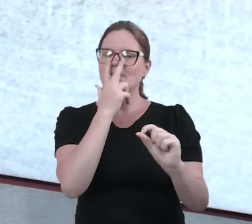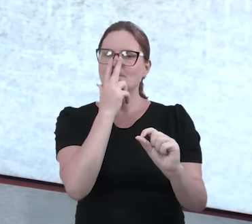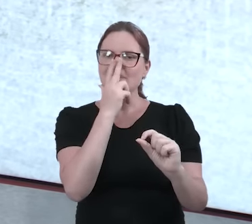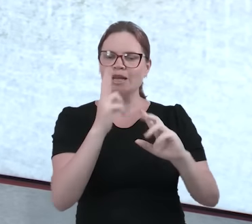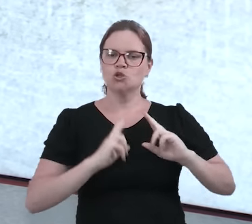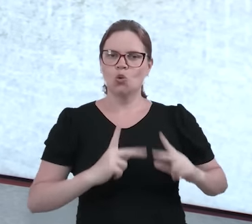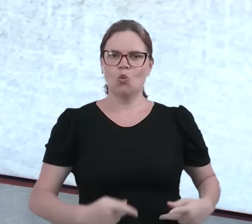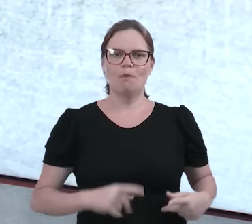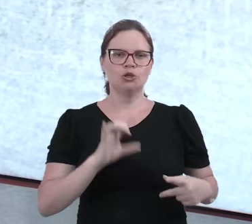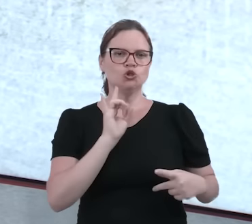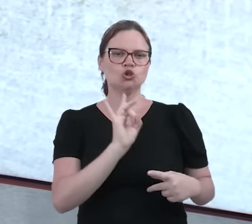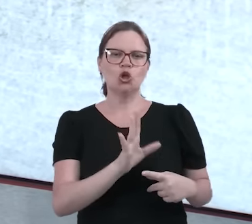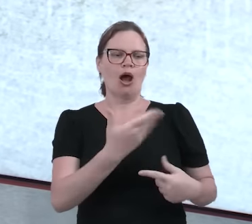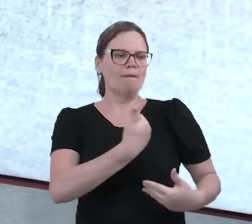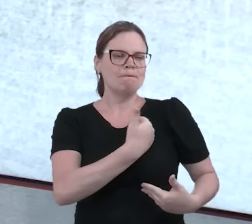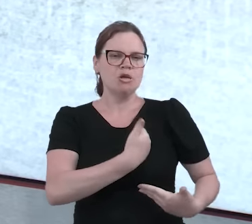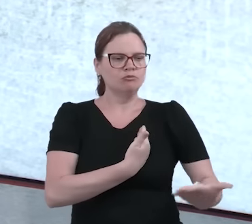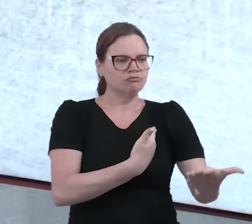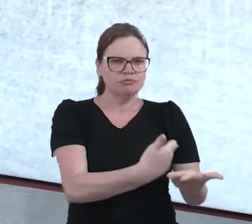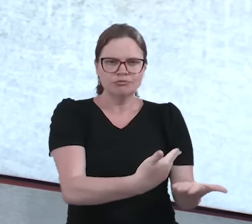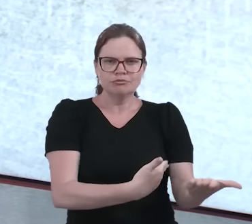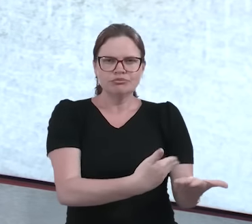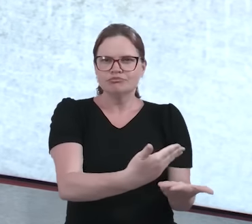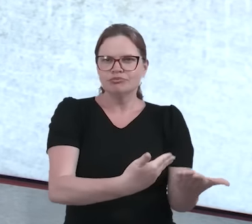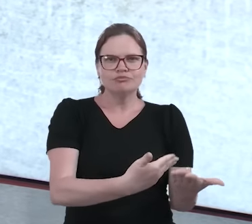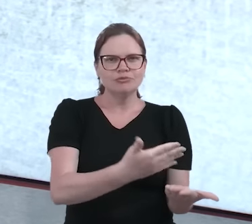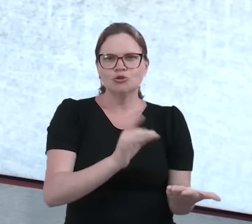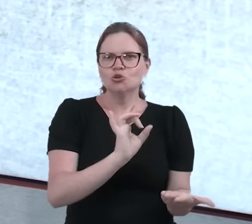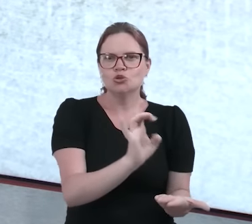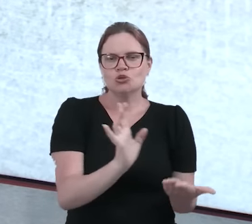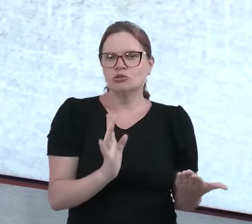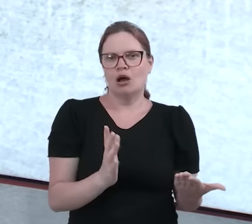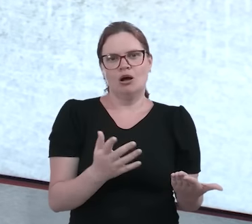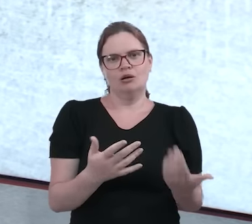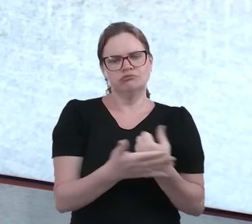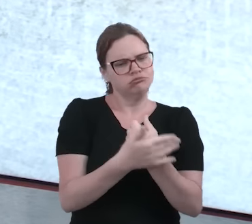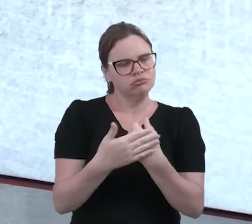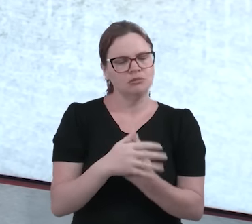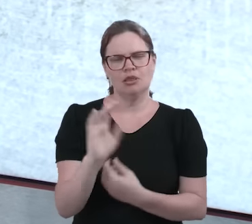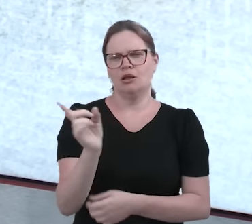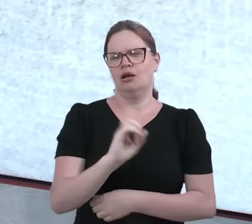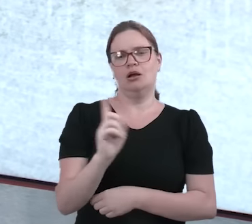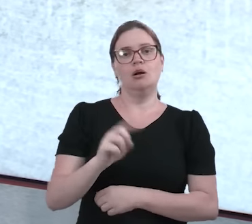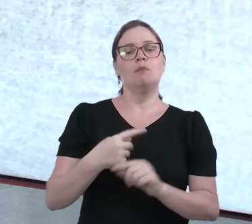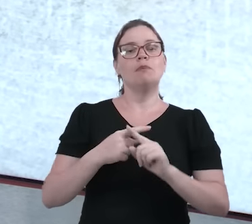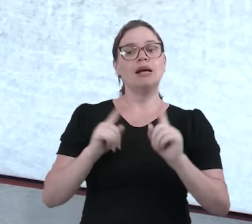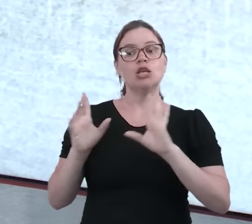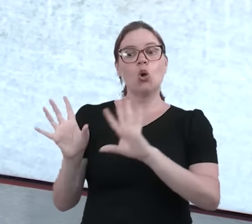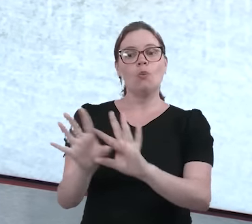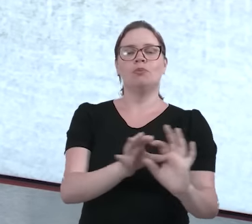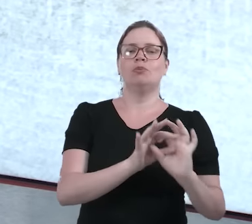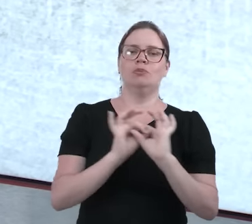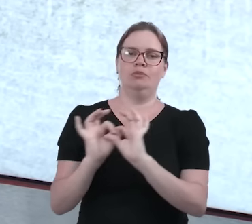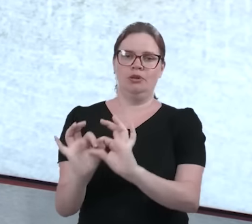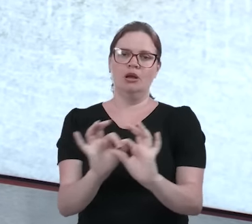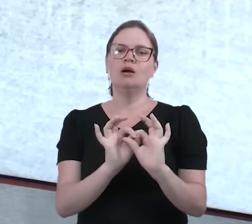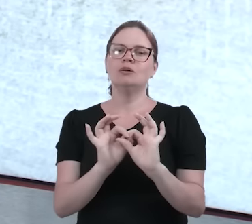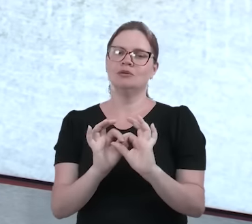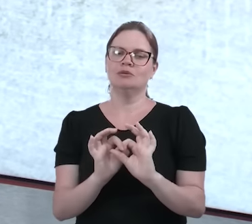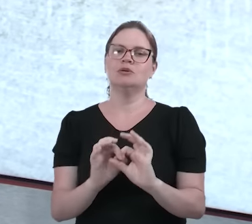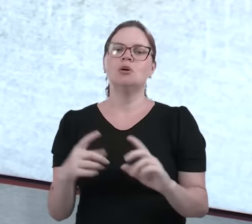laços apenas pessoais ou consanguíneos, não. Essa união é a comunhão estabelecida